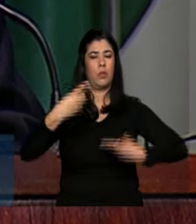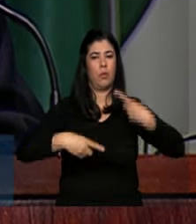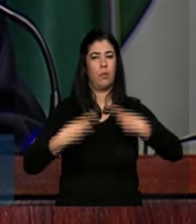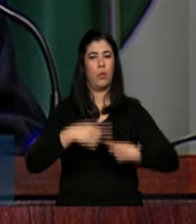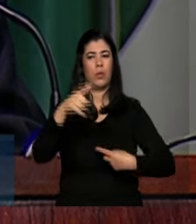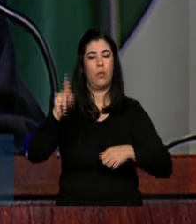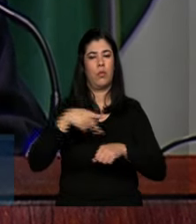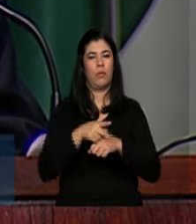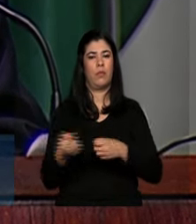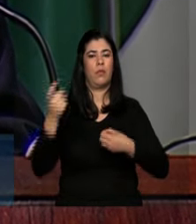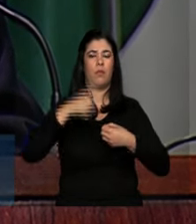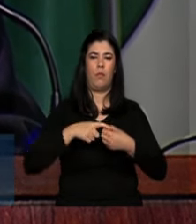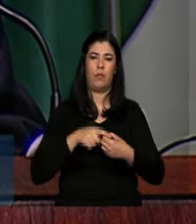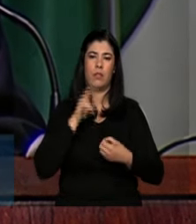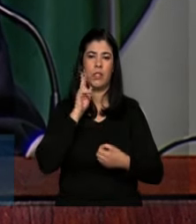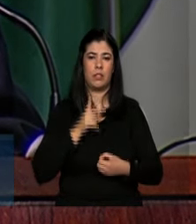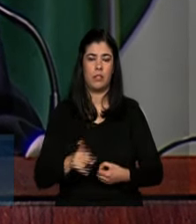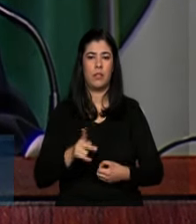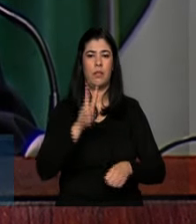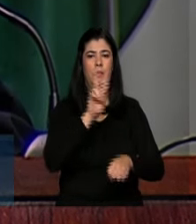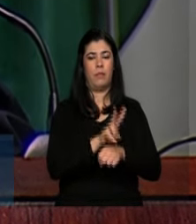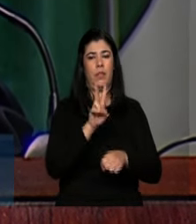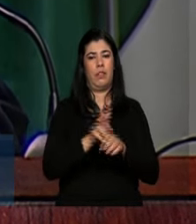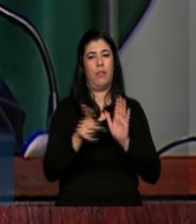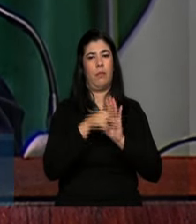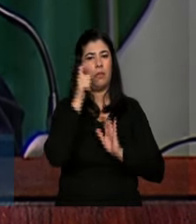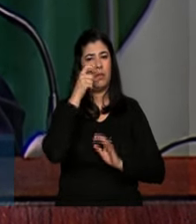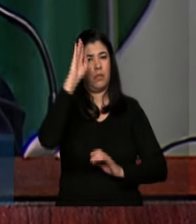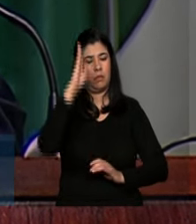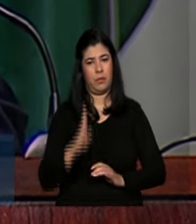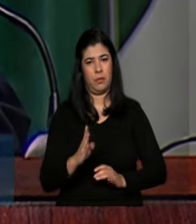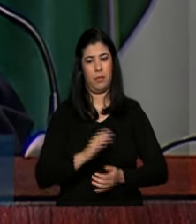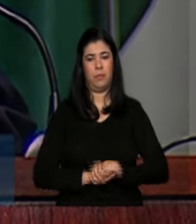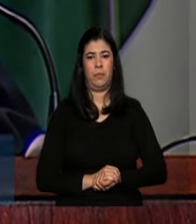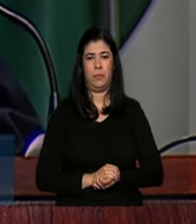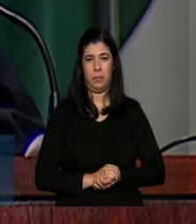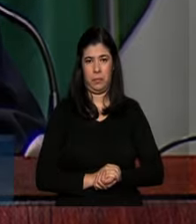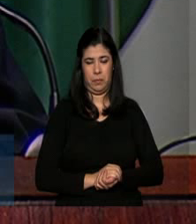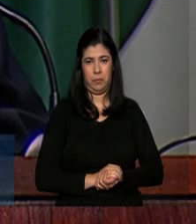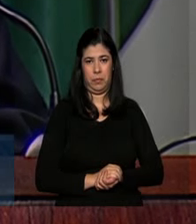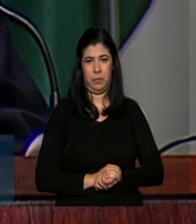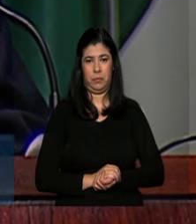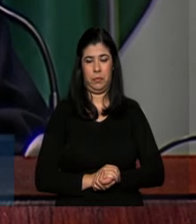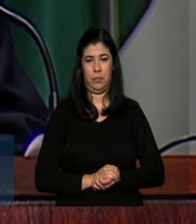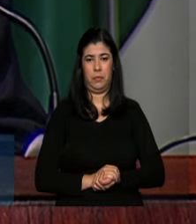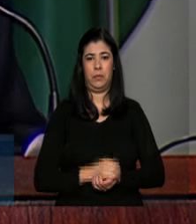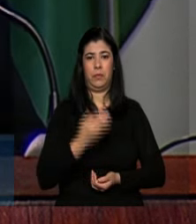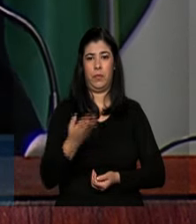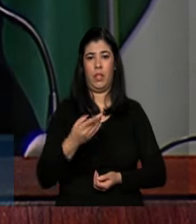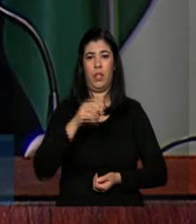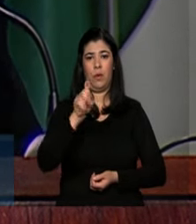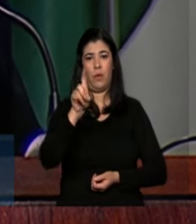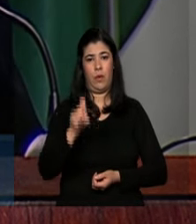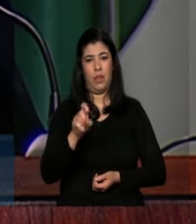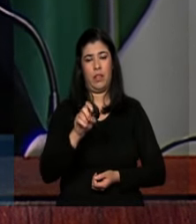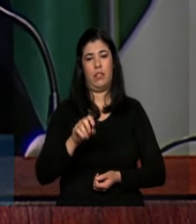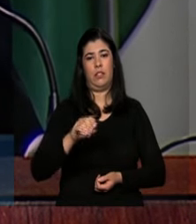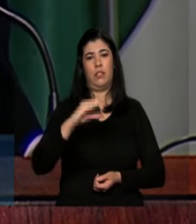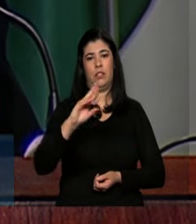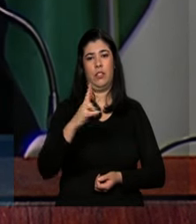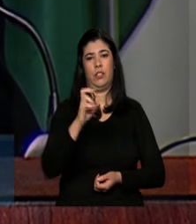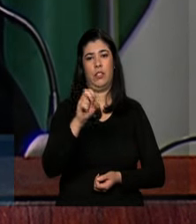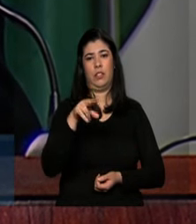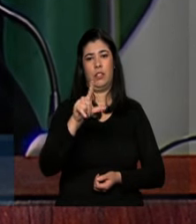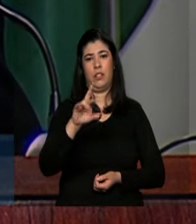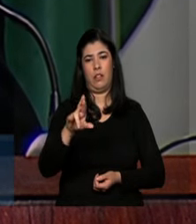externa sempre voltada à defesa dos interesses do nosso país. O ex-chanceler João Augusto de